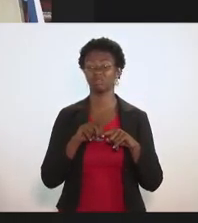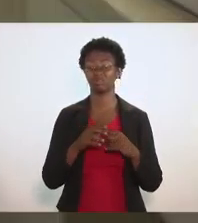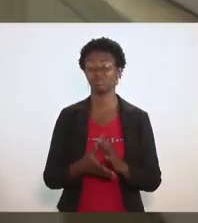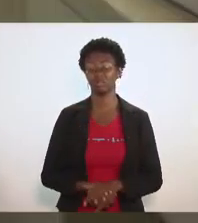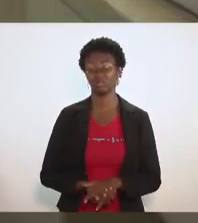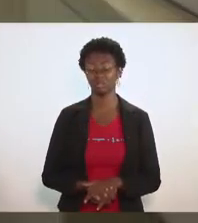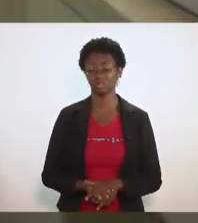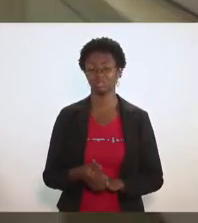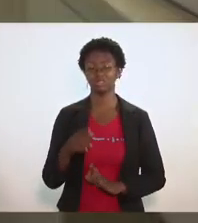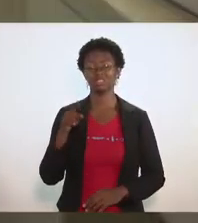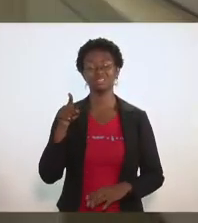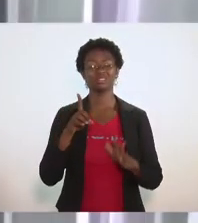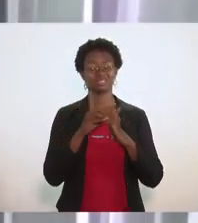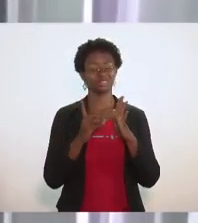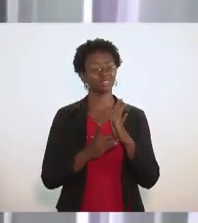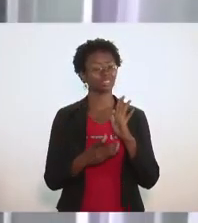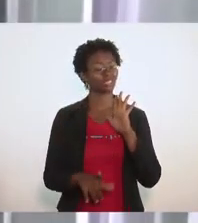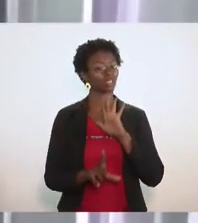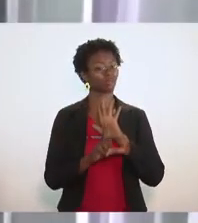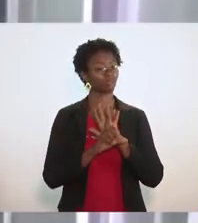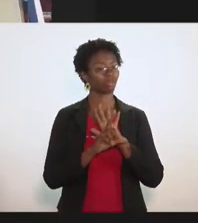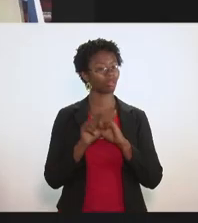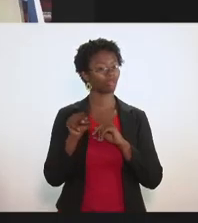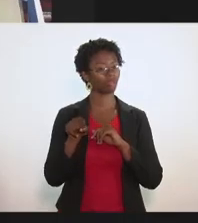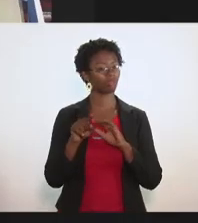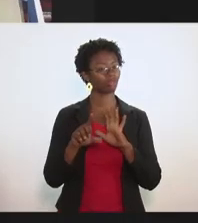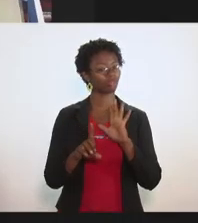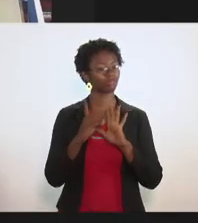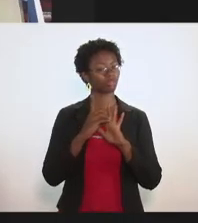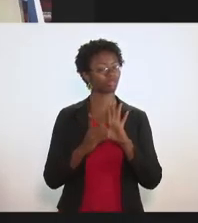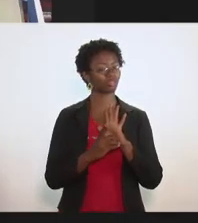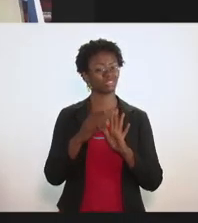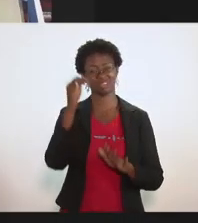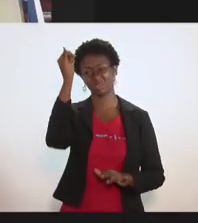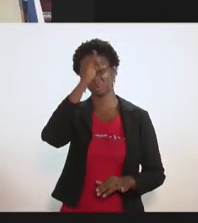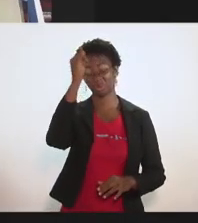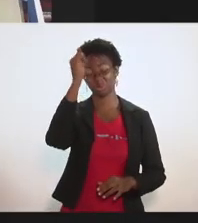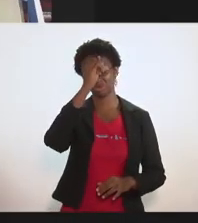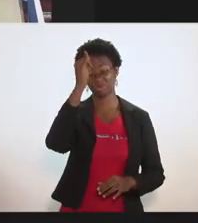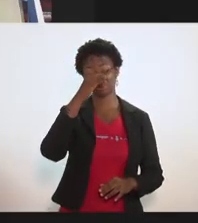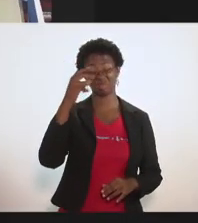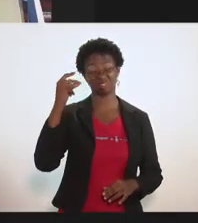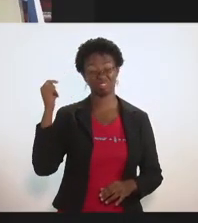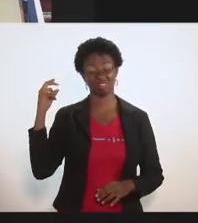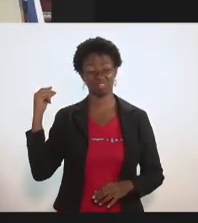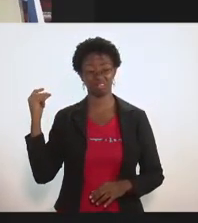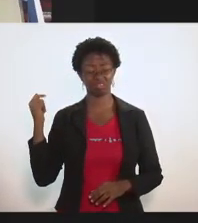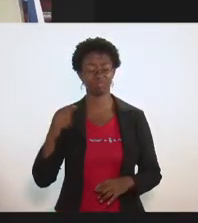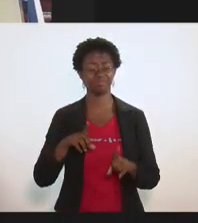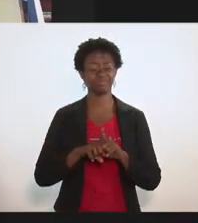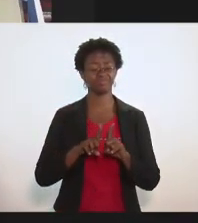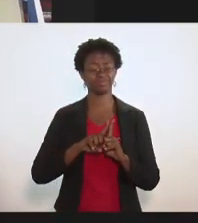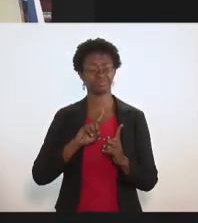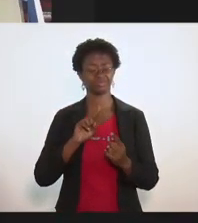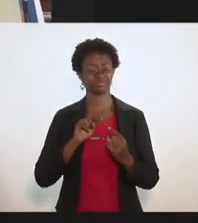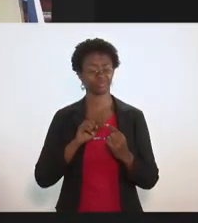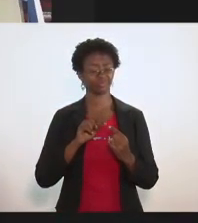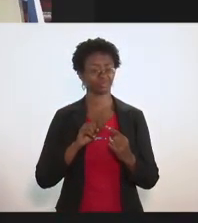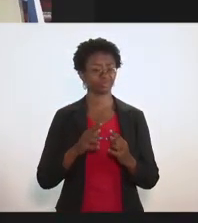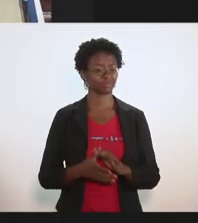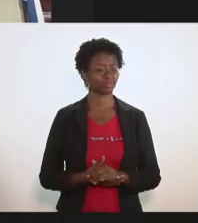Senhor presidente. Deputado Luiz Paulo, para discutir. Não vou discutir, não. Eu queria pedir vista, senhor